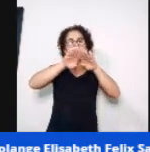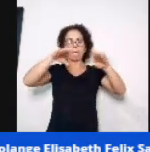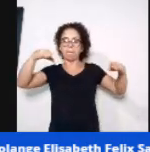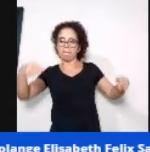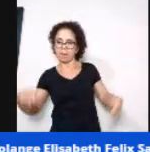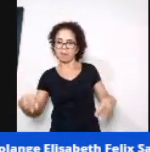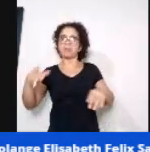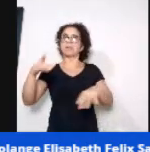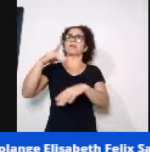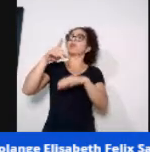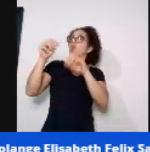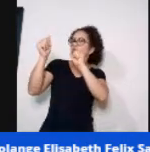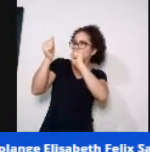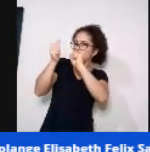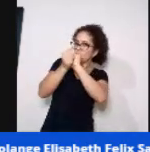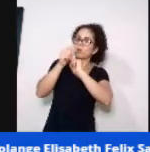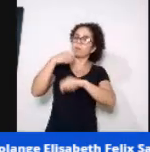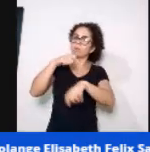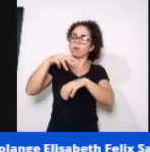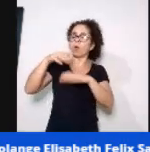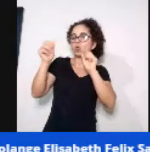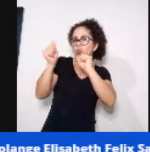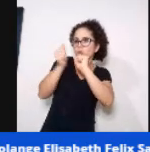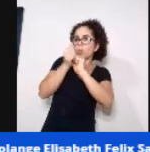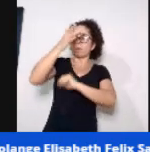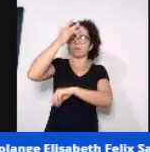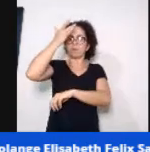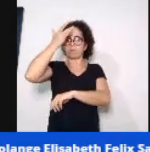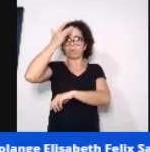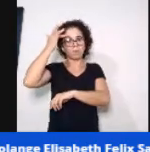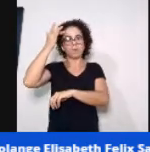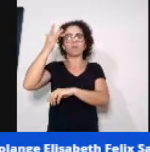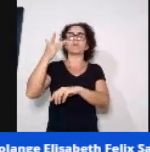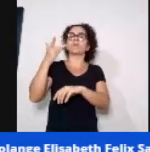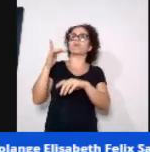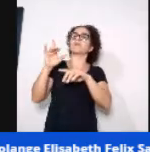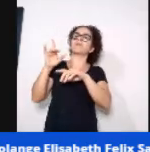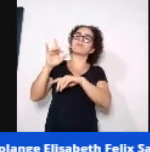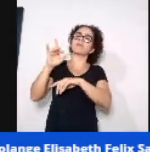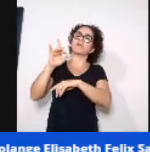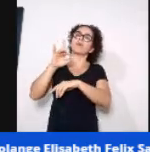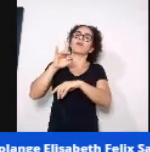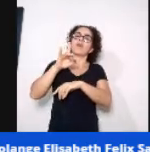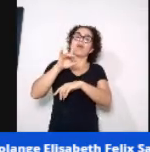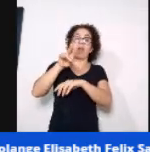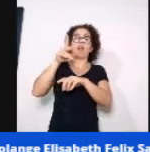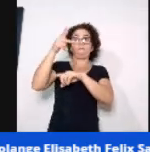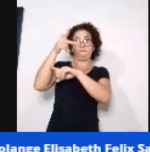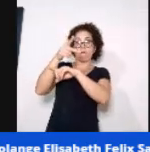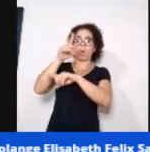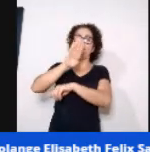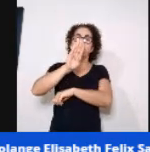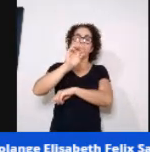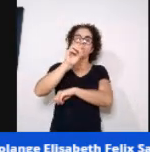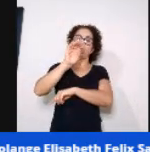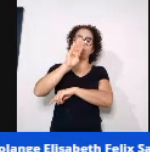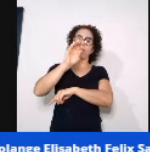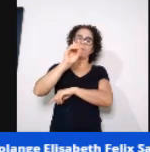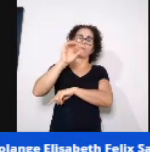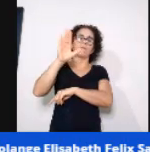frente, querem produção. Esse vídeo também é sensacional. Se chama O Bobo da Mesa, tá? Próximo.